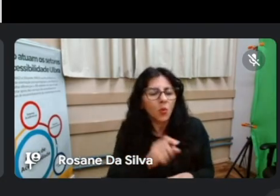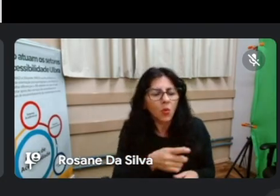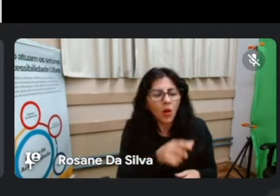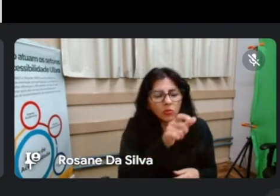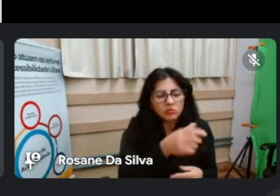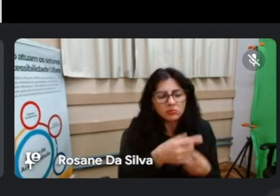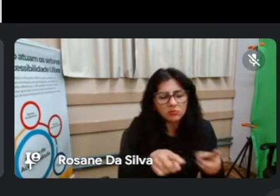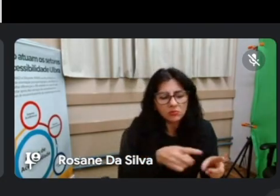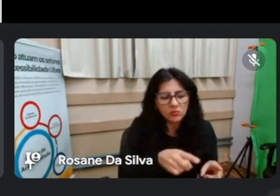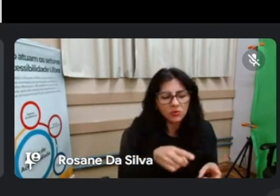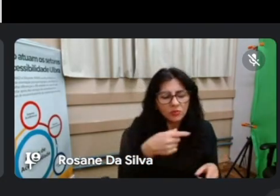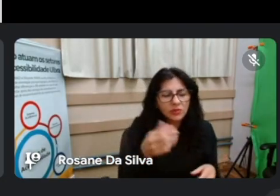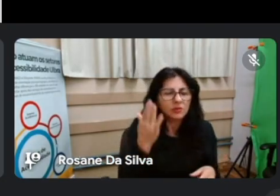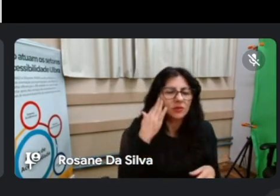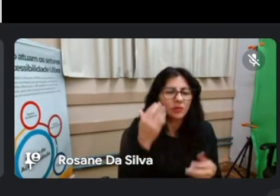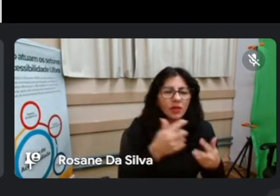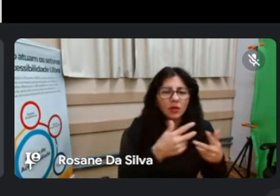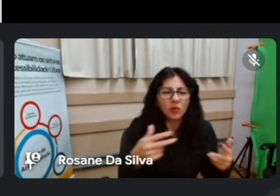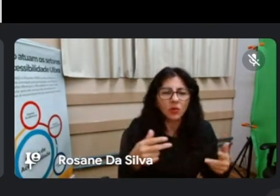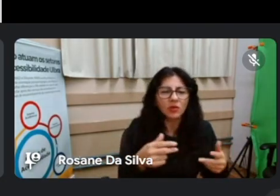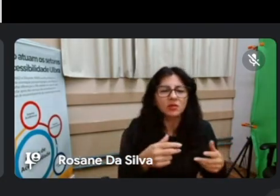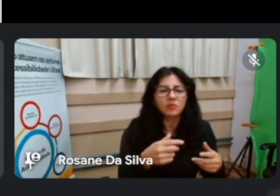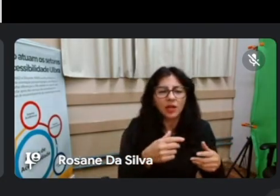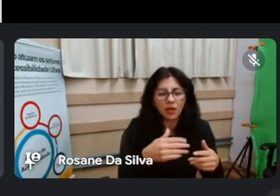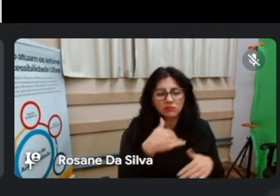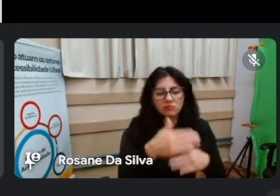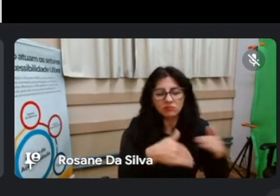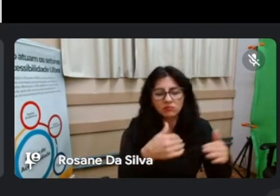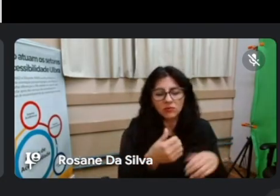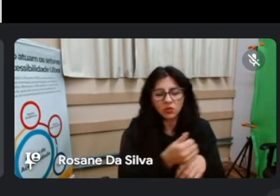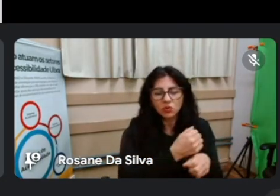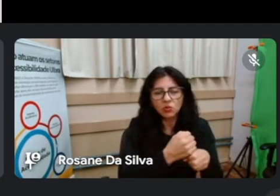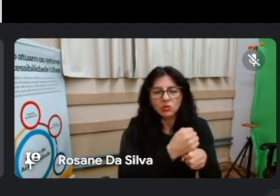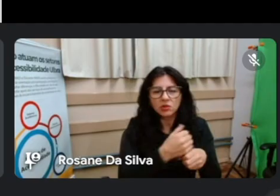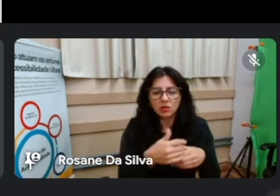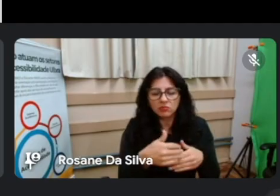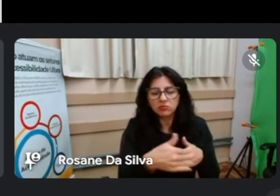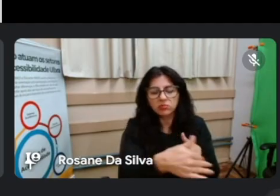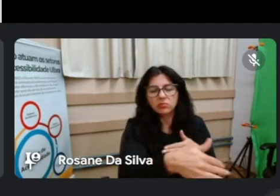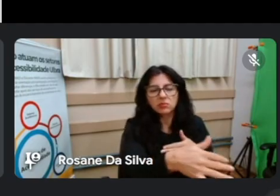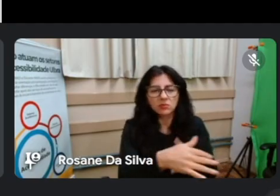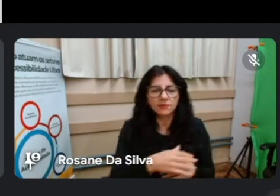anos essa é uma pergunta um pouco pretenciosa né tendo em vista que